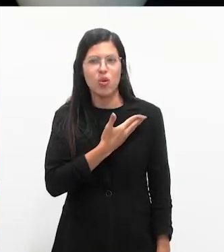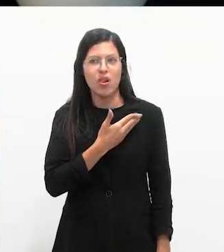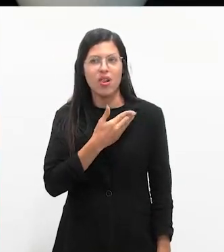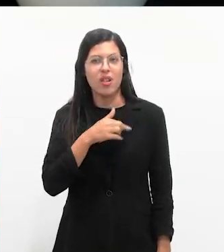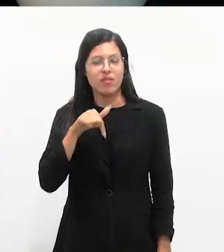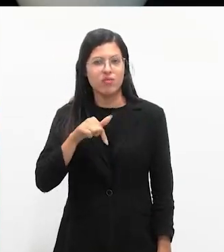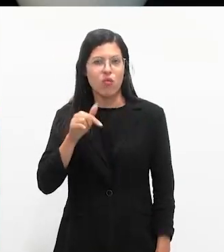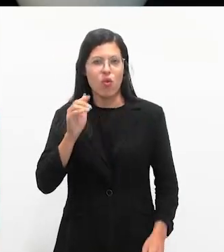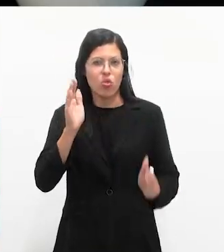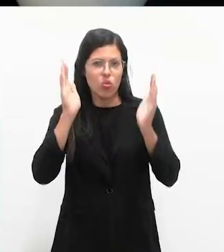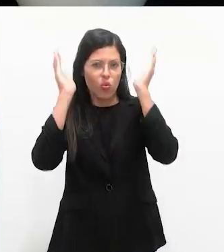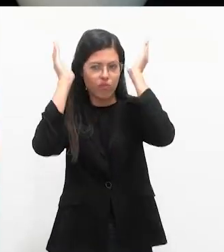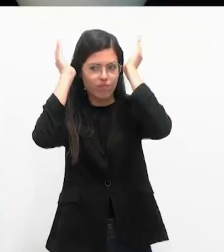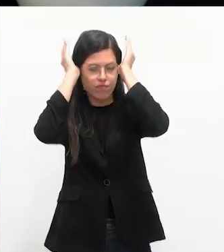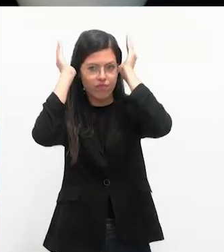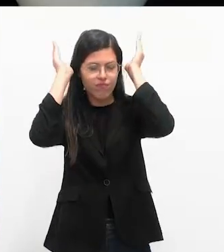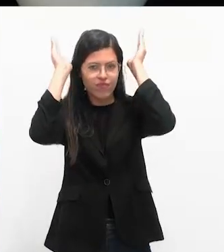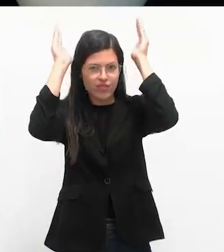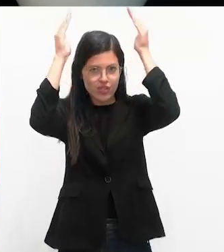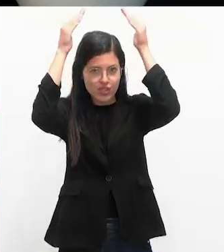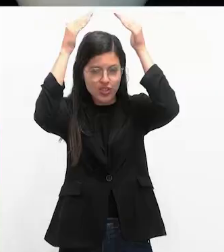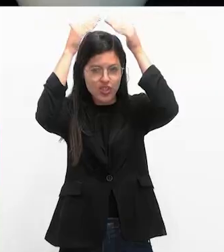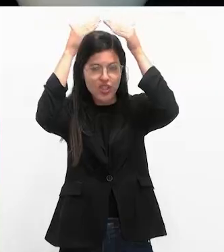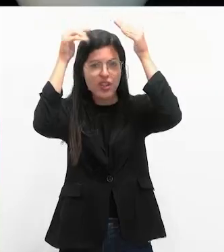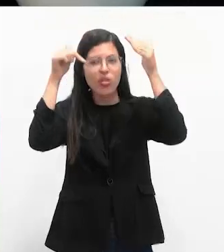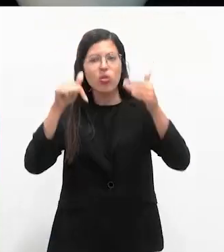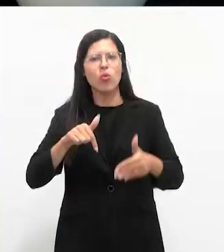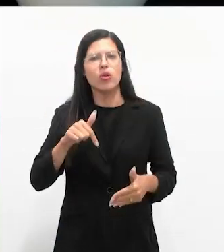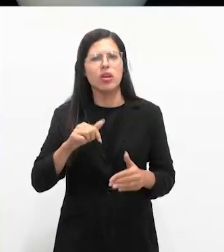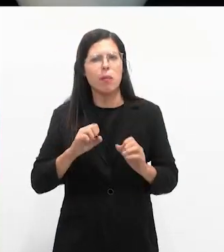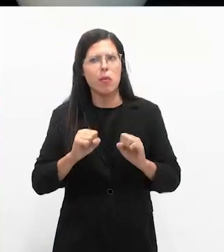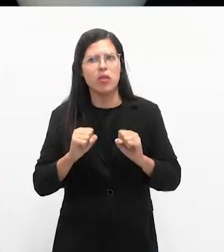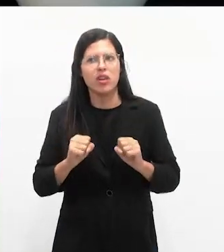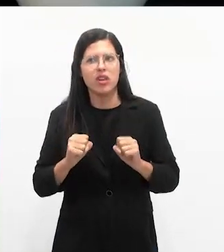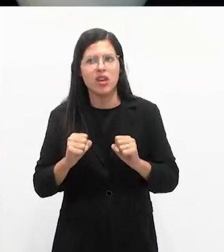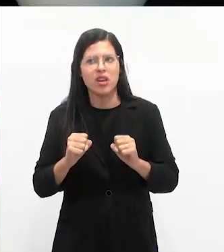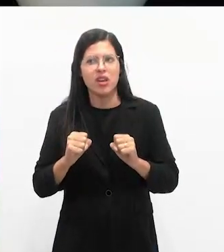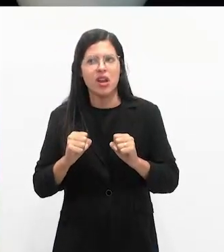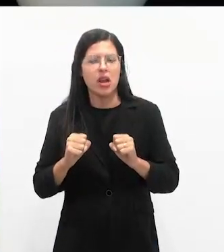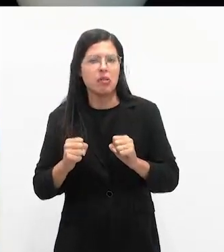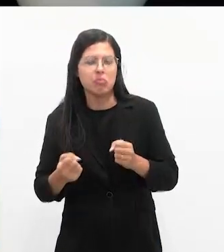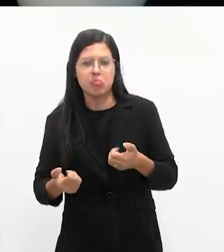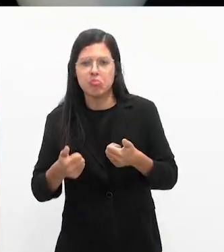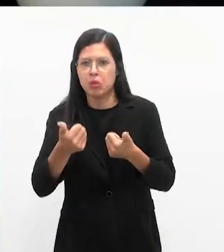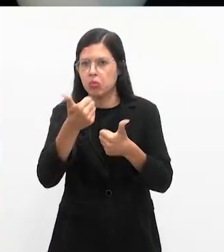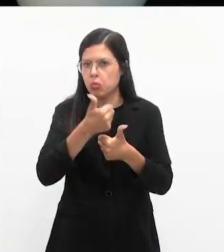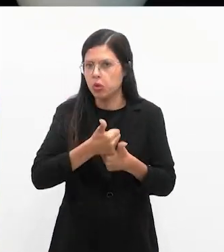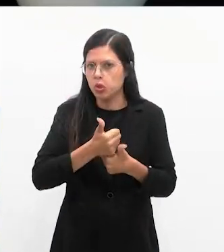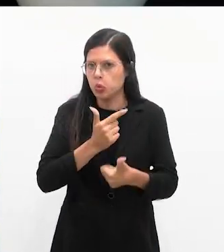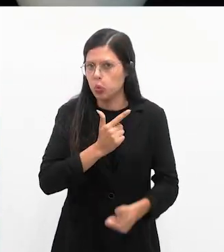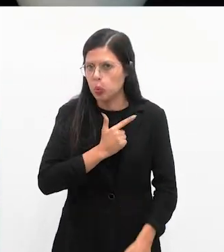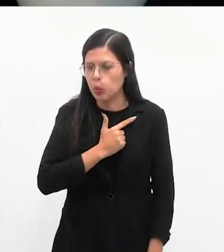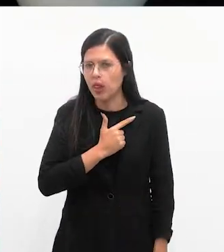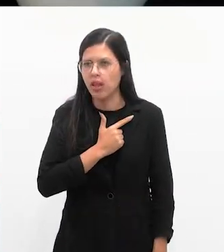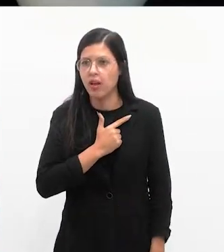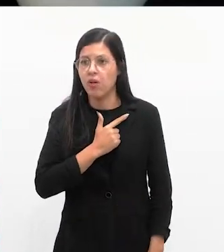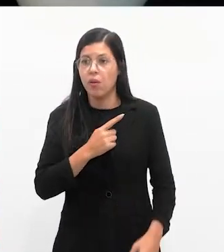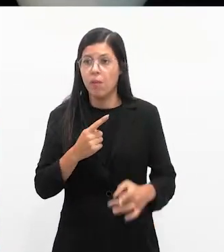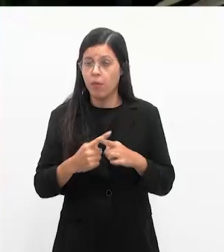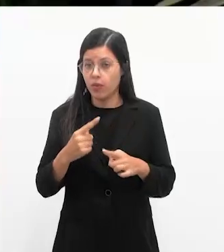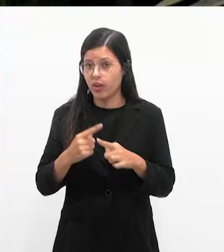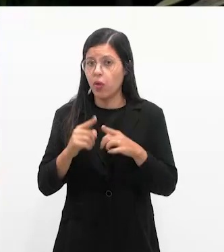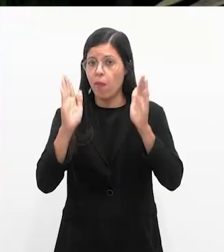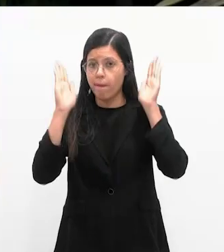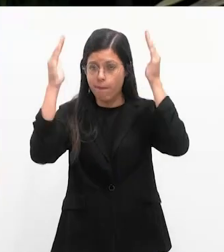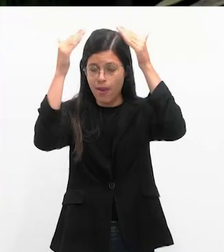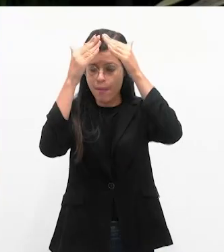Vaticano, isso já passava na cabeça dele, que ele seria um provável substituto, que era uma pessoa como ele, porque o Papa Francisco